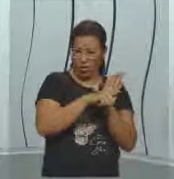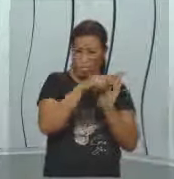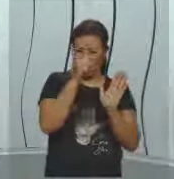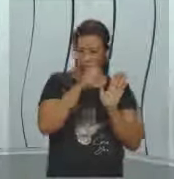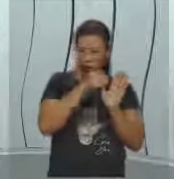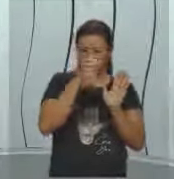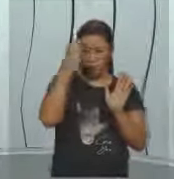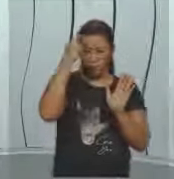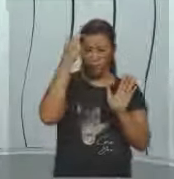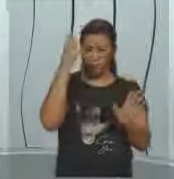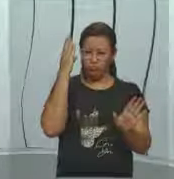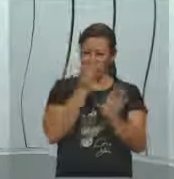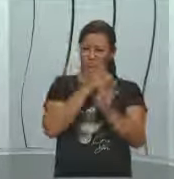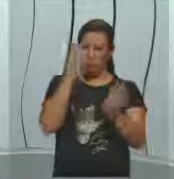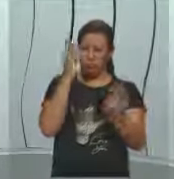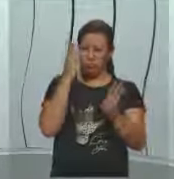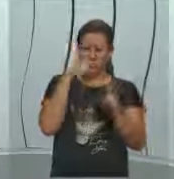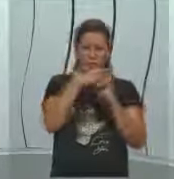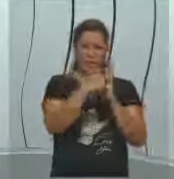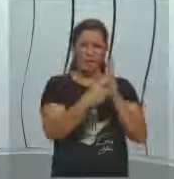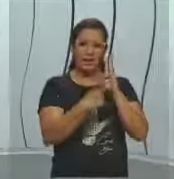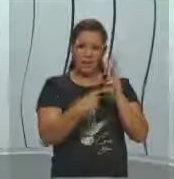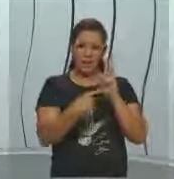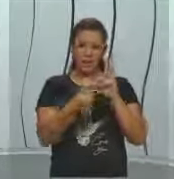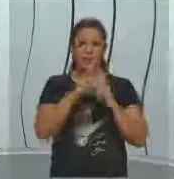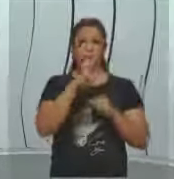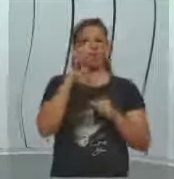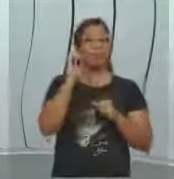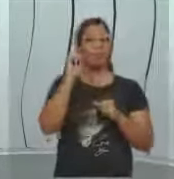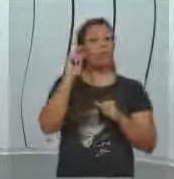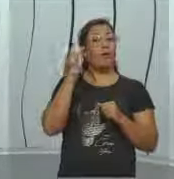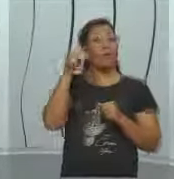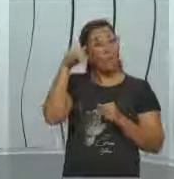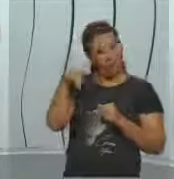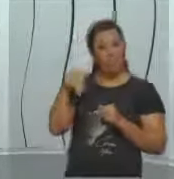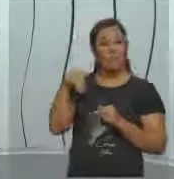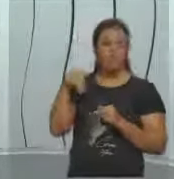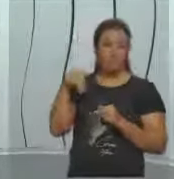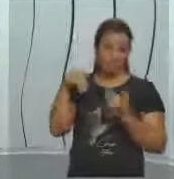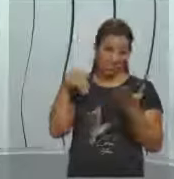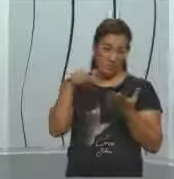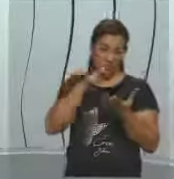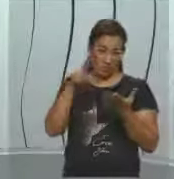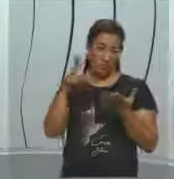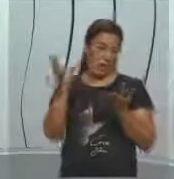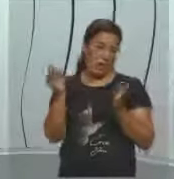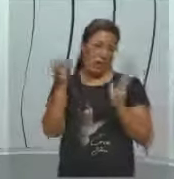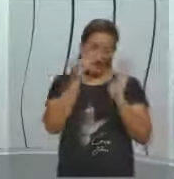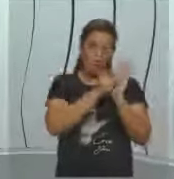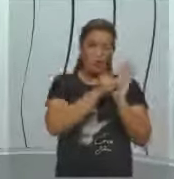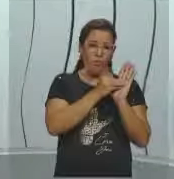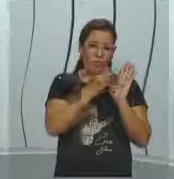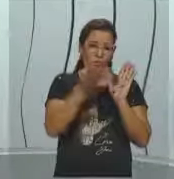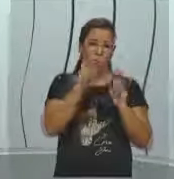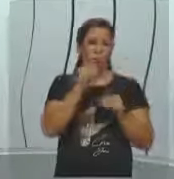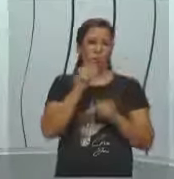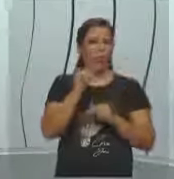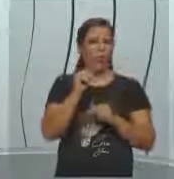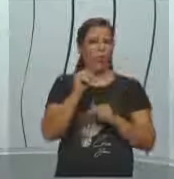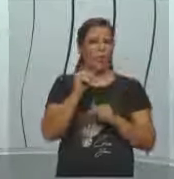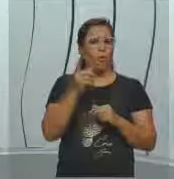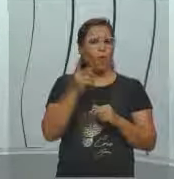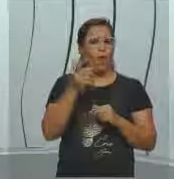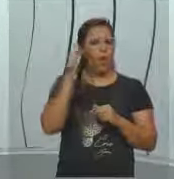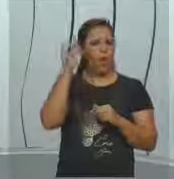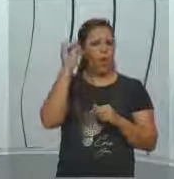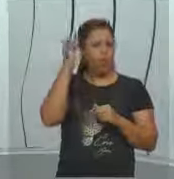essa relação entre as três variáveis chamava-se Ohm, George Simon Ohm, um físico alemão que viveu no